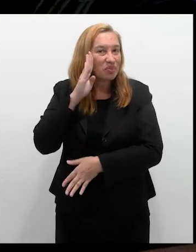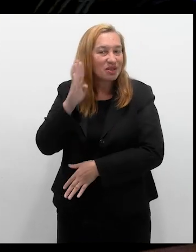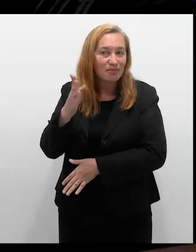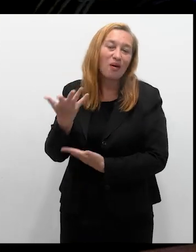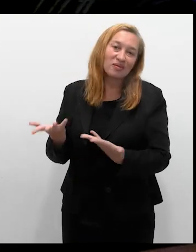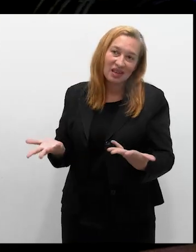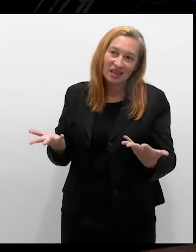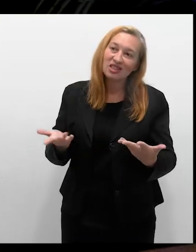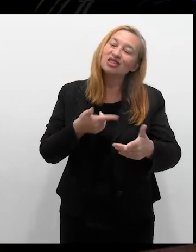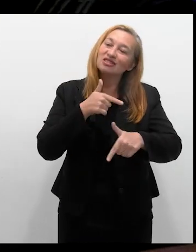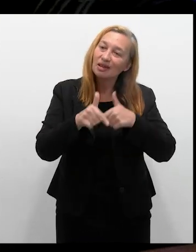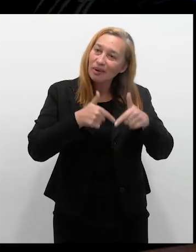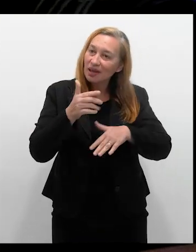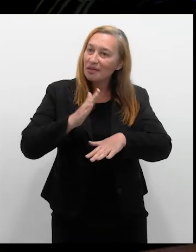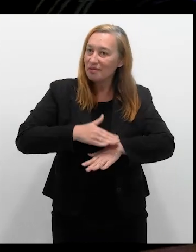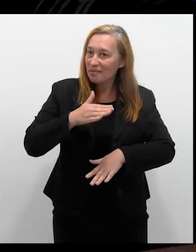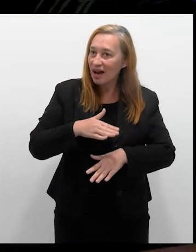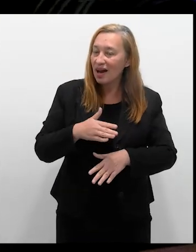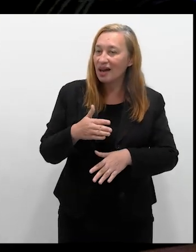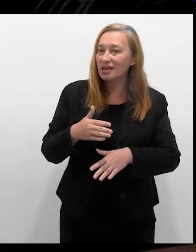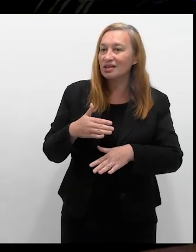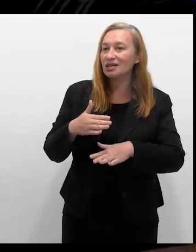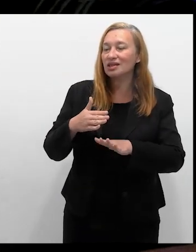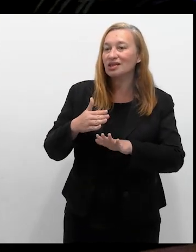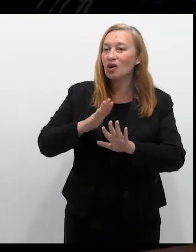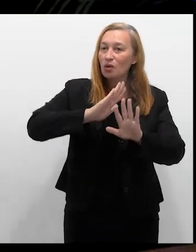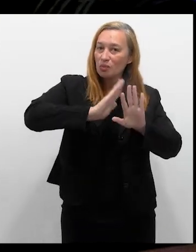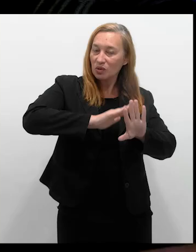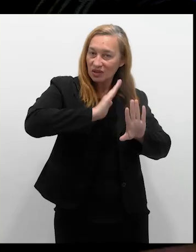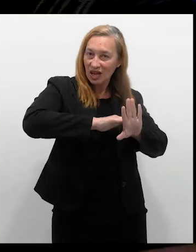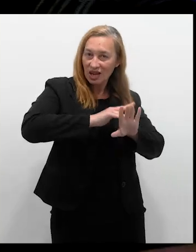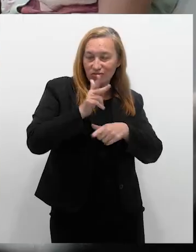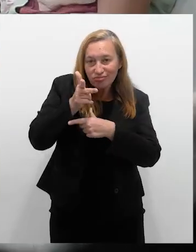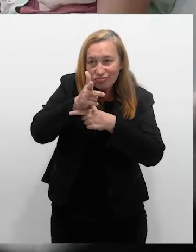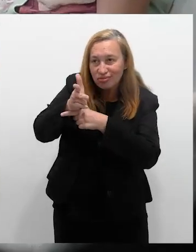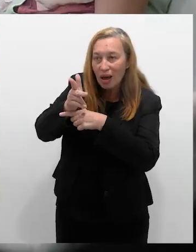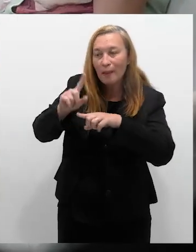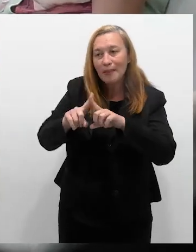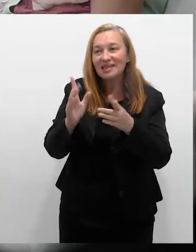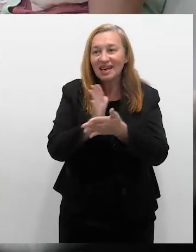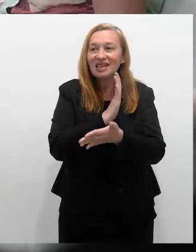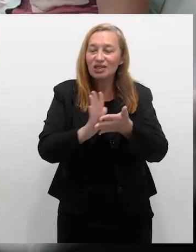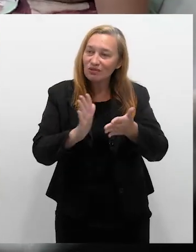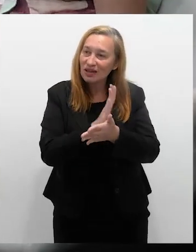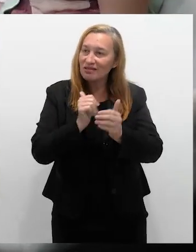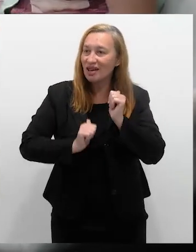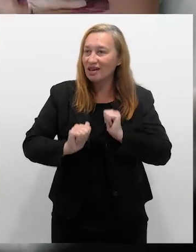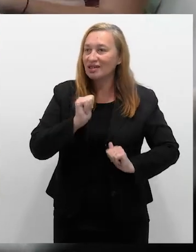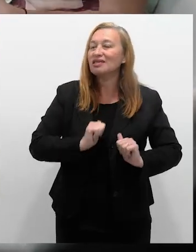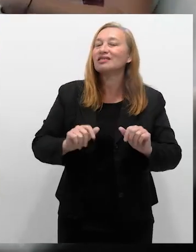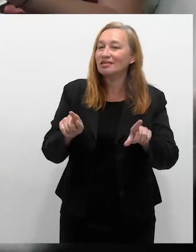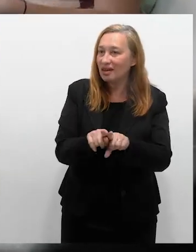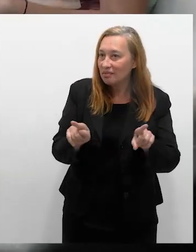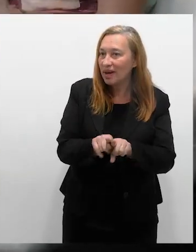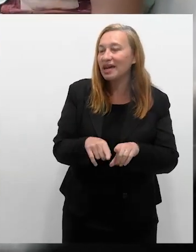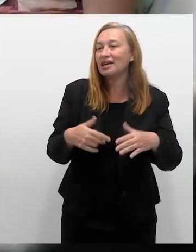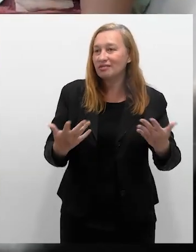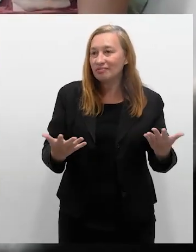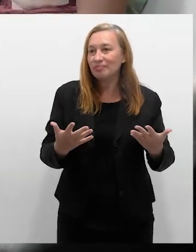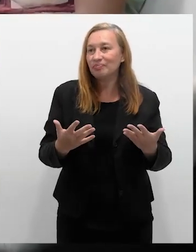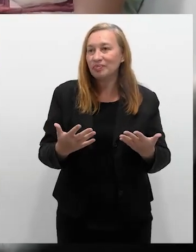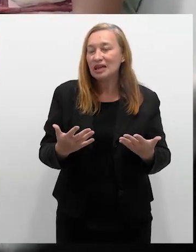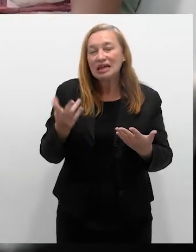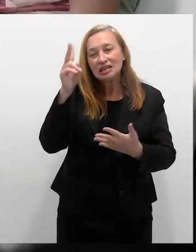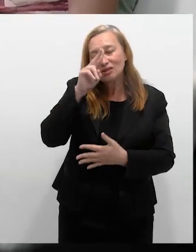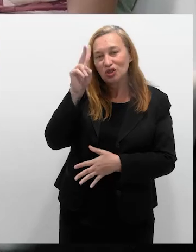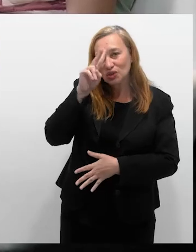estudo principal, né? A gente está trabalhando mais as funções por trás das câmeras, mas eles muitas vezes atuam também de forma mais